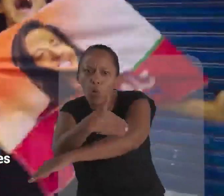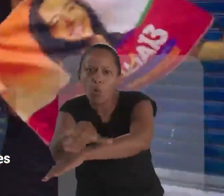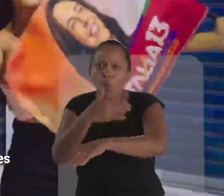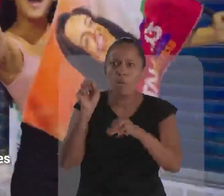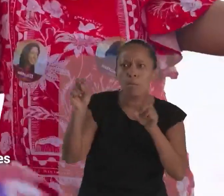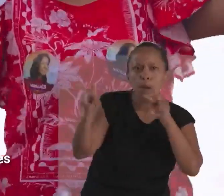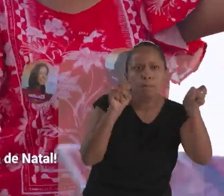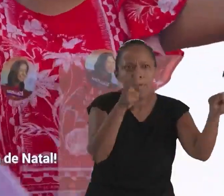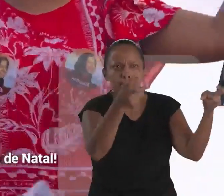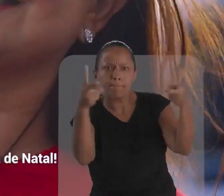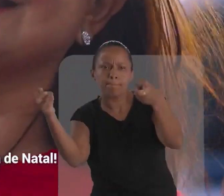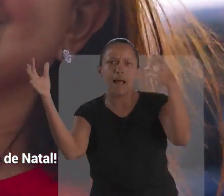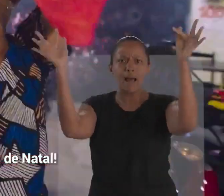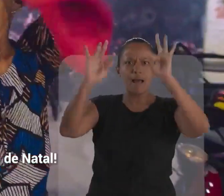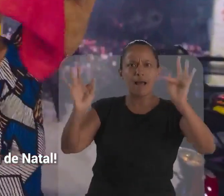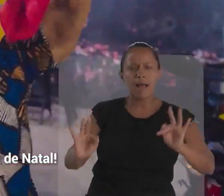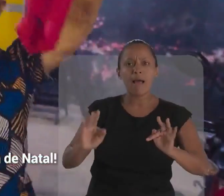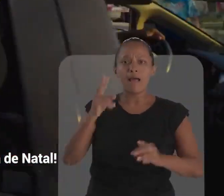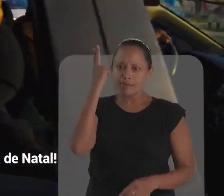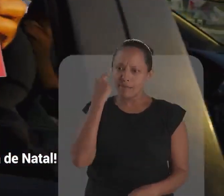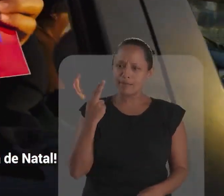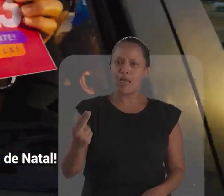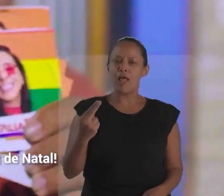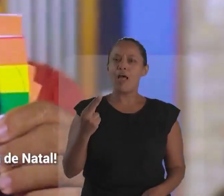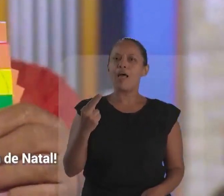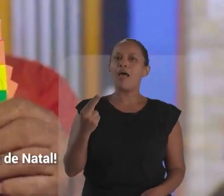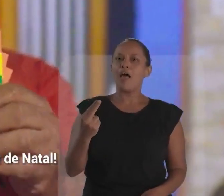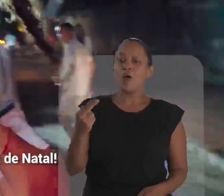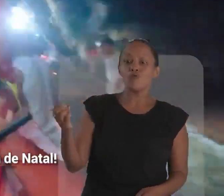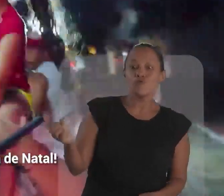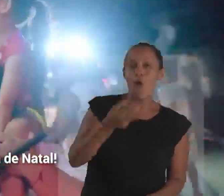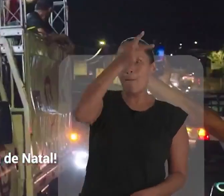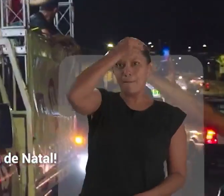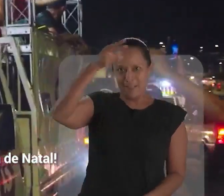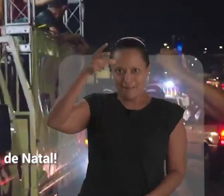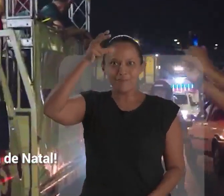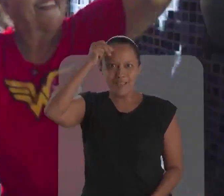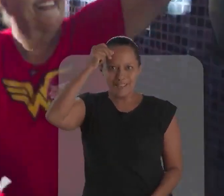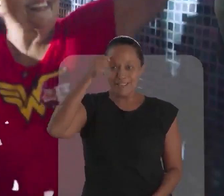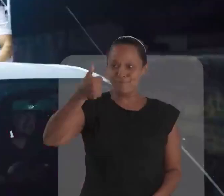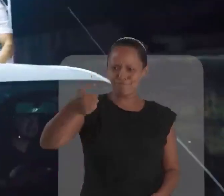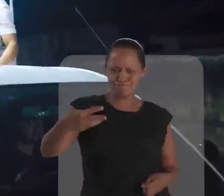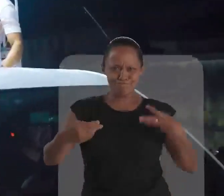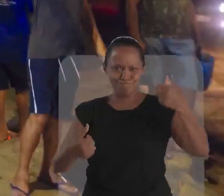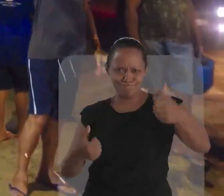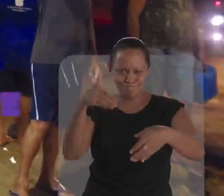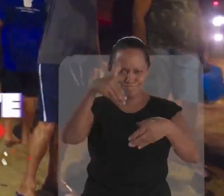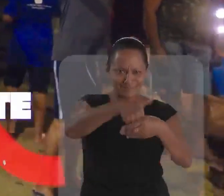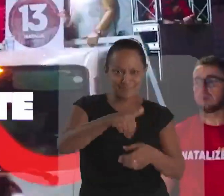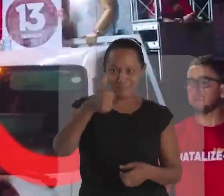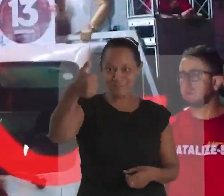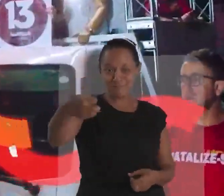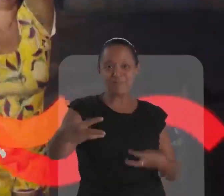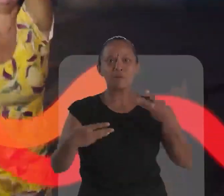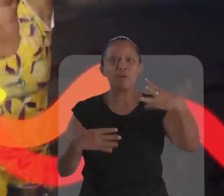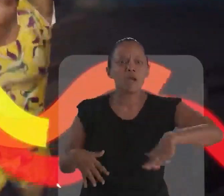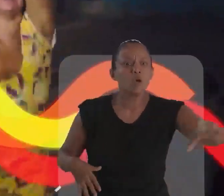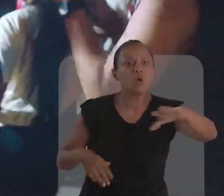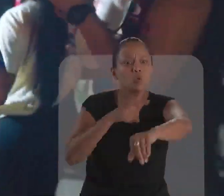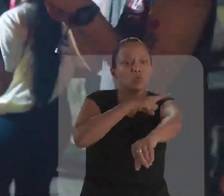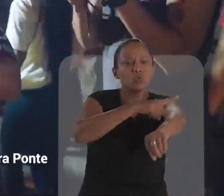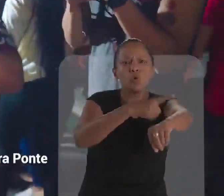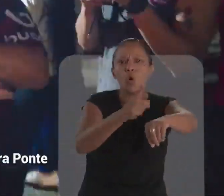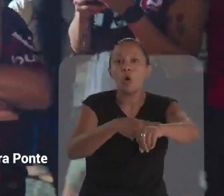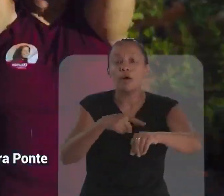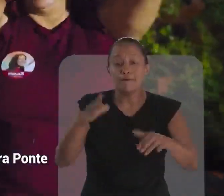dos natalenses, que sabe que Natália será a nova prefeita de Natal. É o 13 na frente, é o 13 na frente, é o 13 na